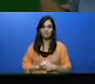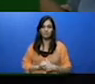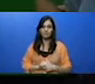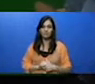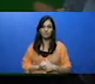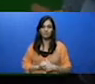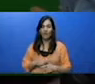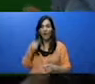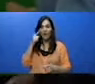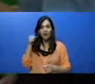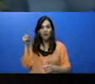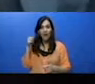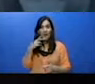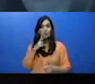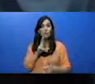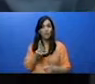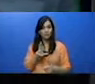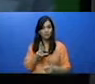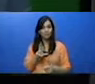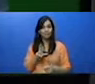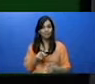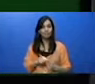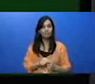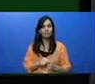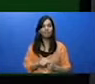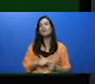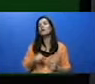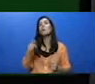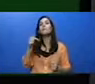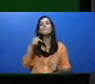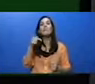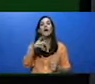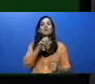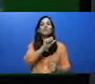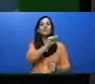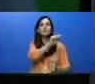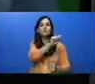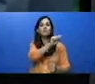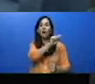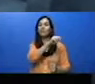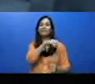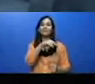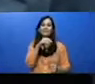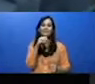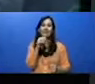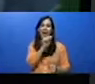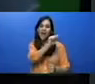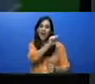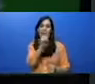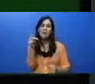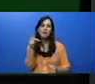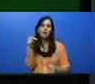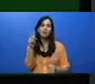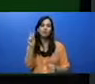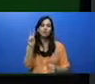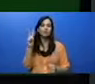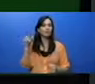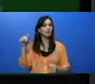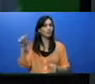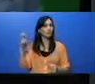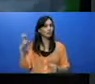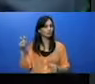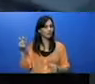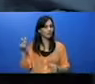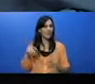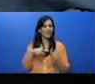Aqui, crianças, a letrinha A, página 275. Põe bonitinho aí no seu caderno, a data e a página. Depois